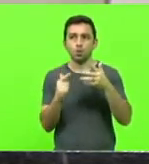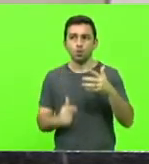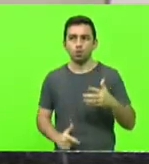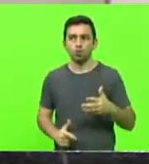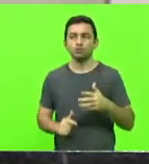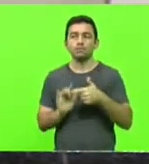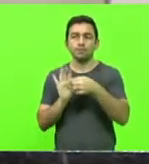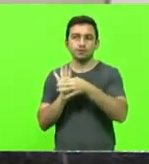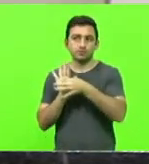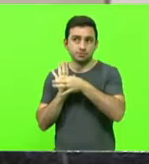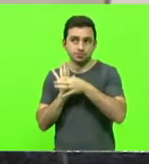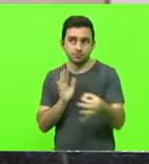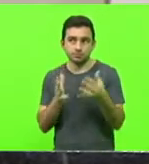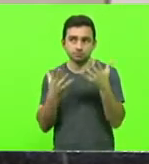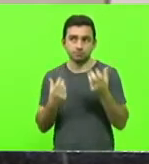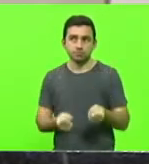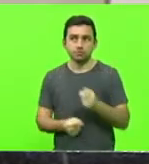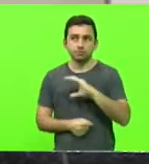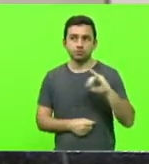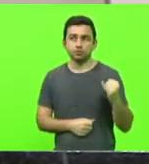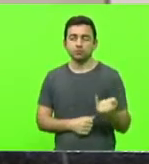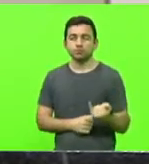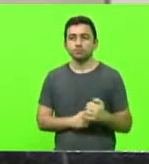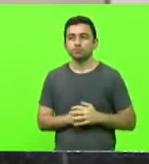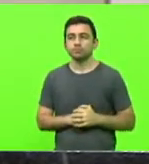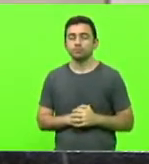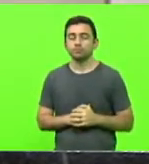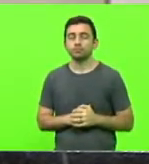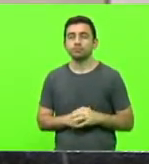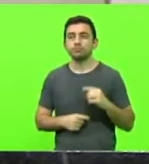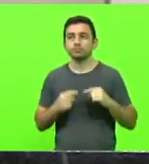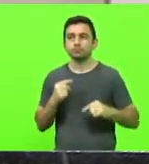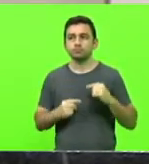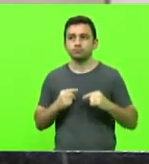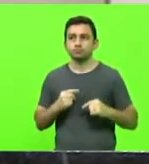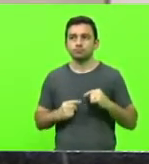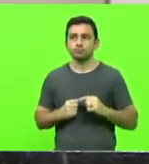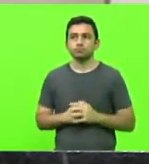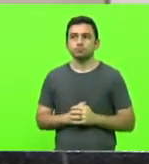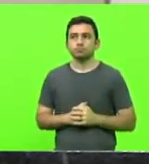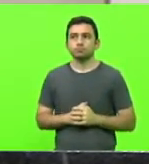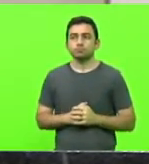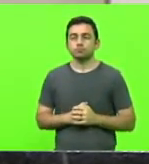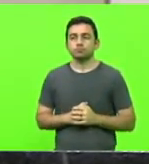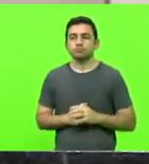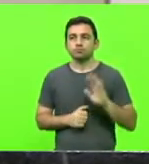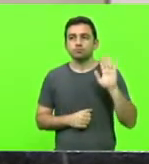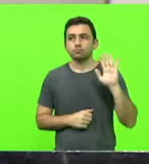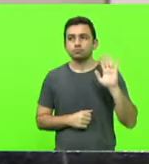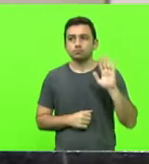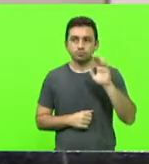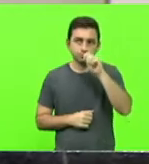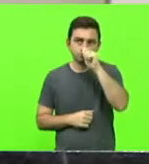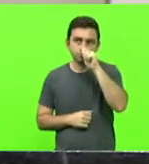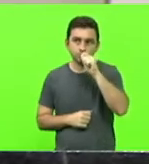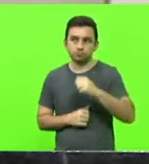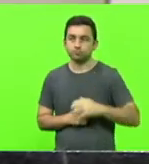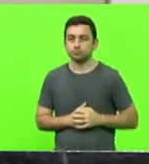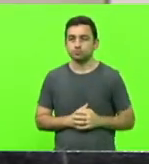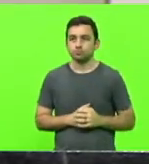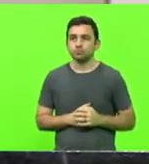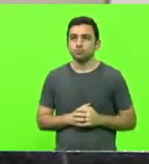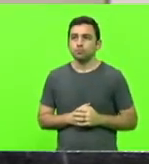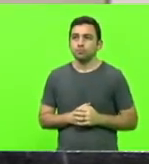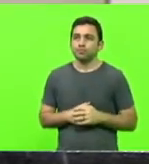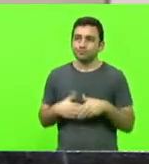favorável da Comissão de Constituição e Justiça. Em discussão. Com a palavra, deputado João Amin. Com